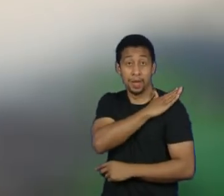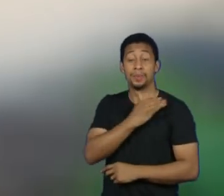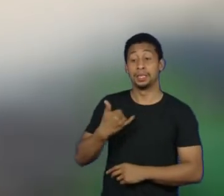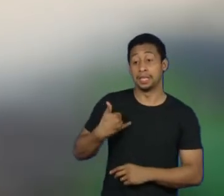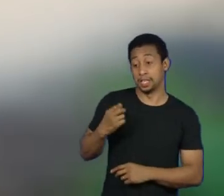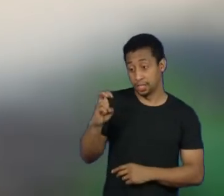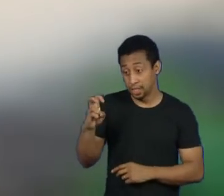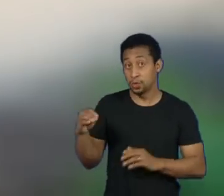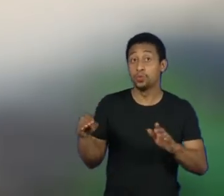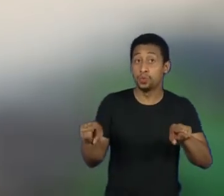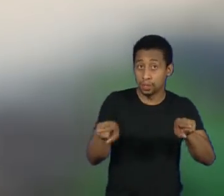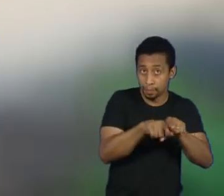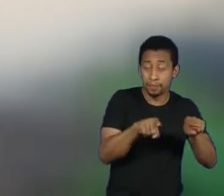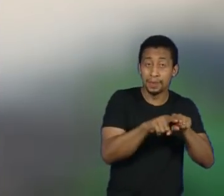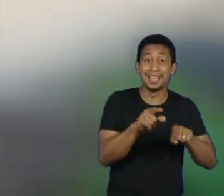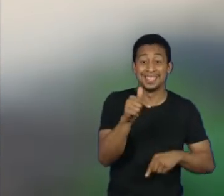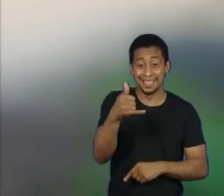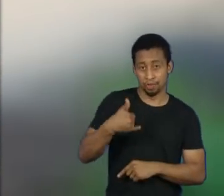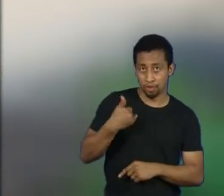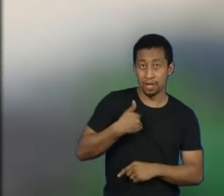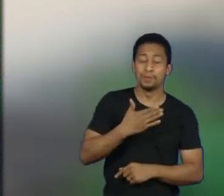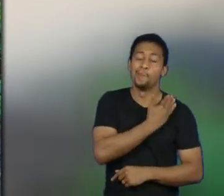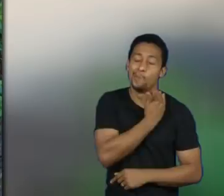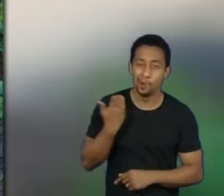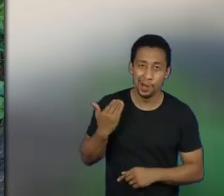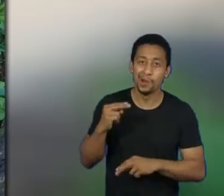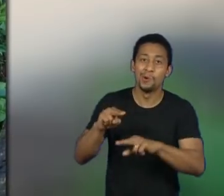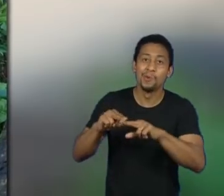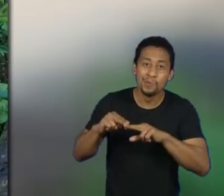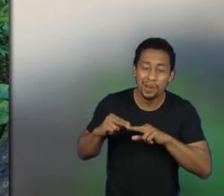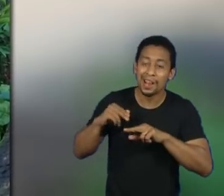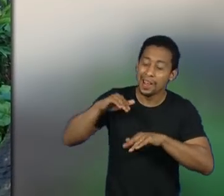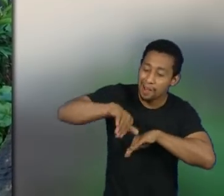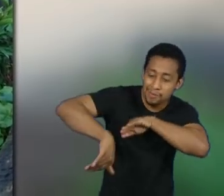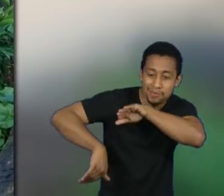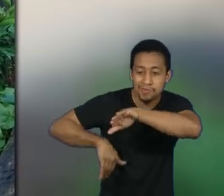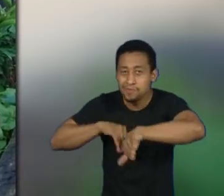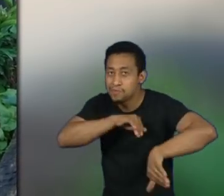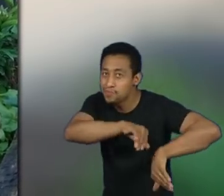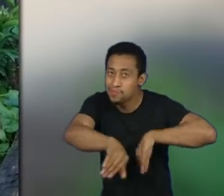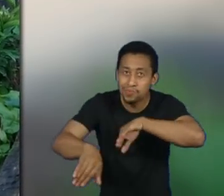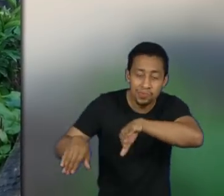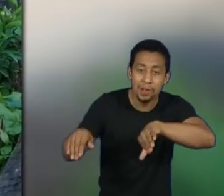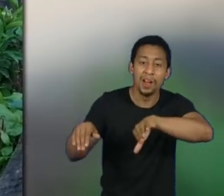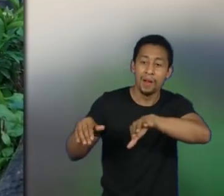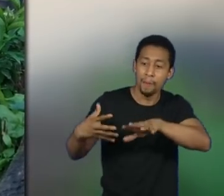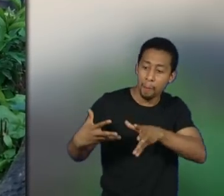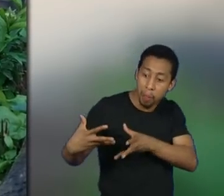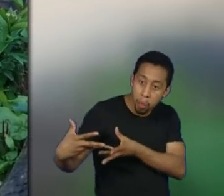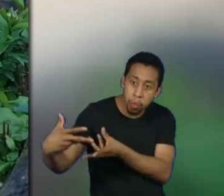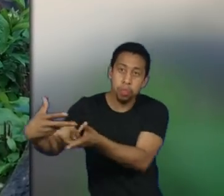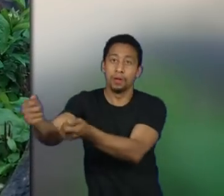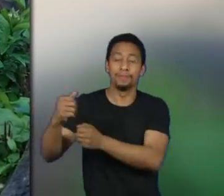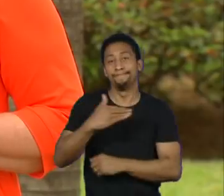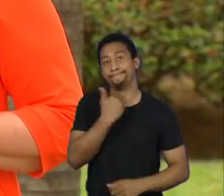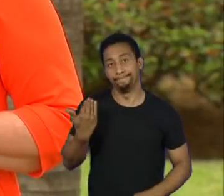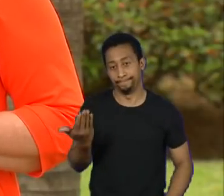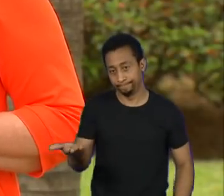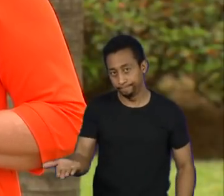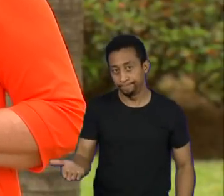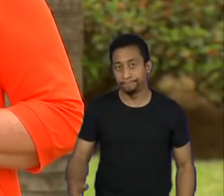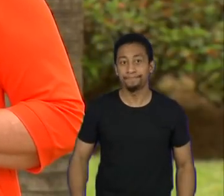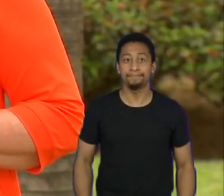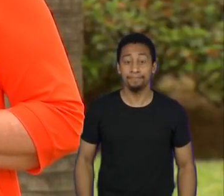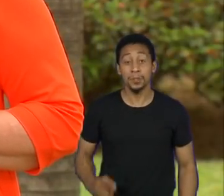anos morreram quando brincavam às margens do rio e foram sugadas por uma draga do garimpo.